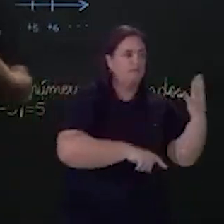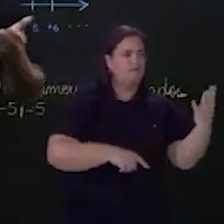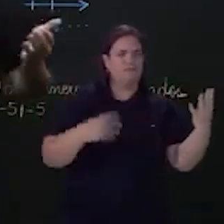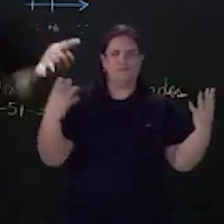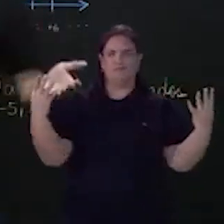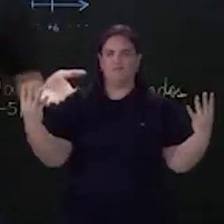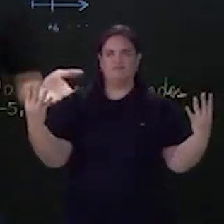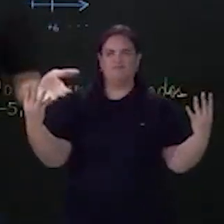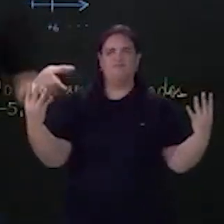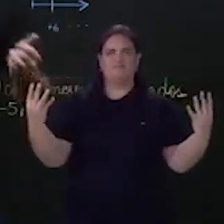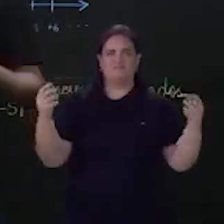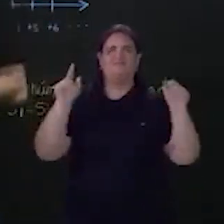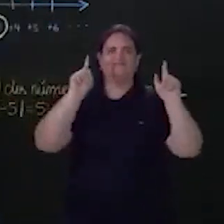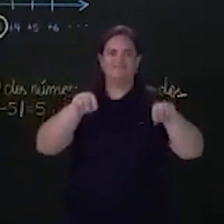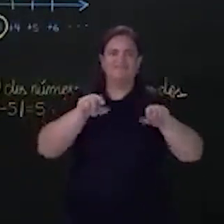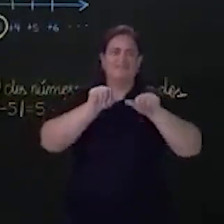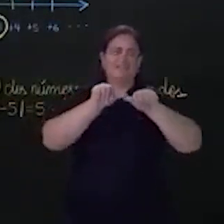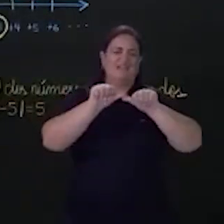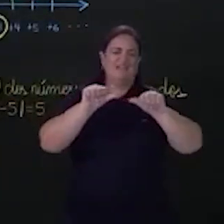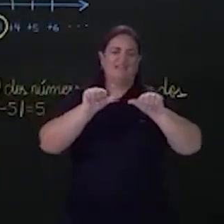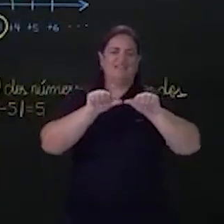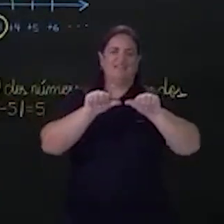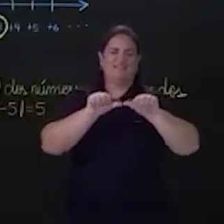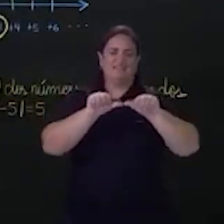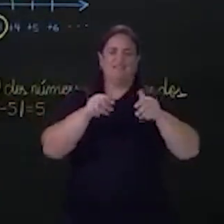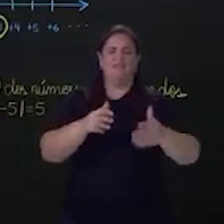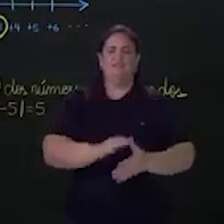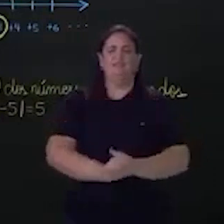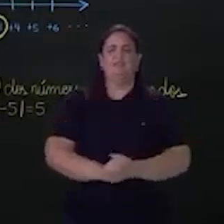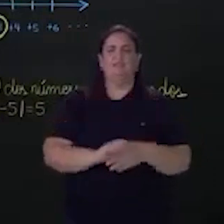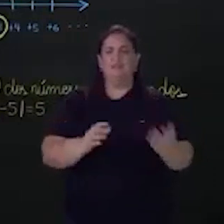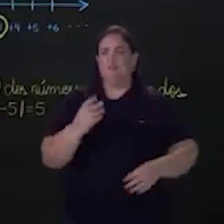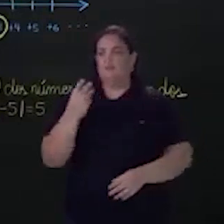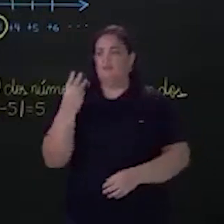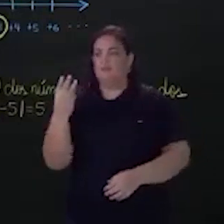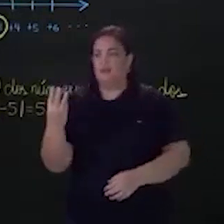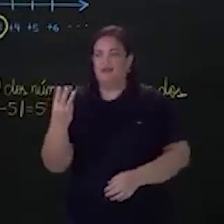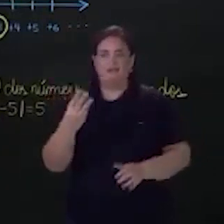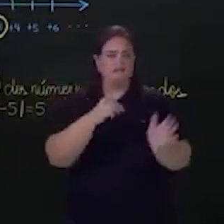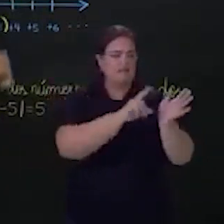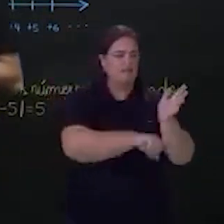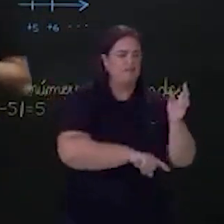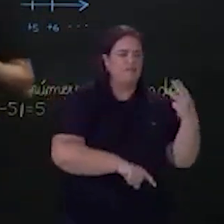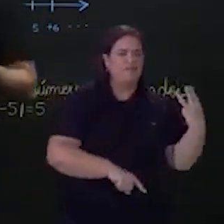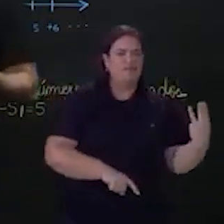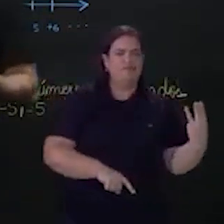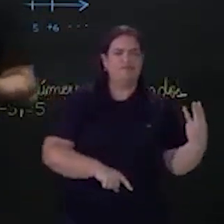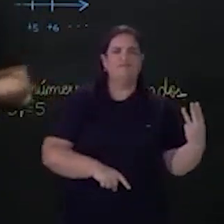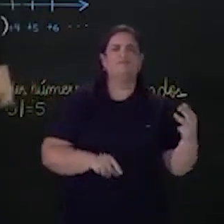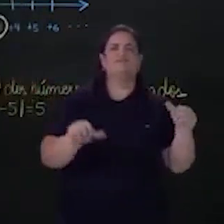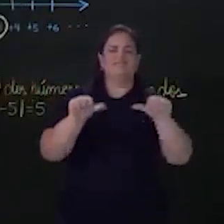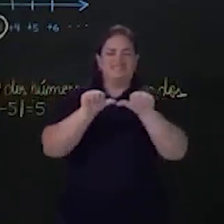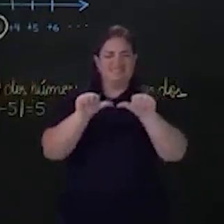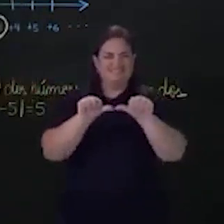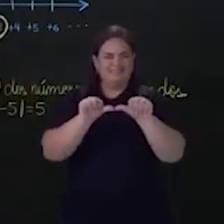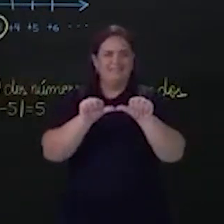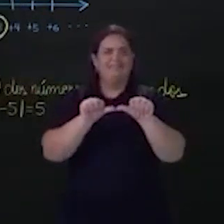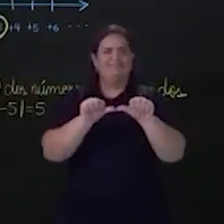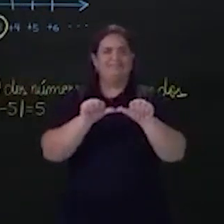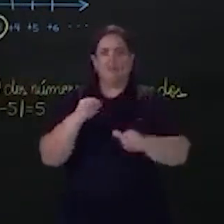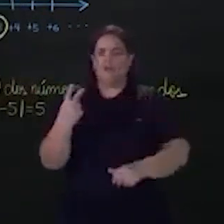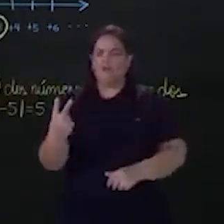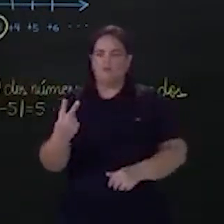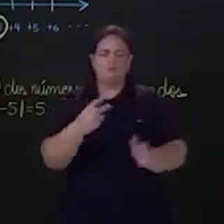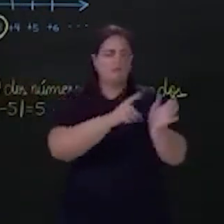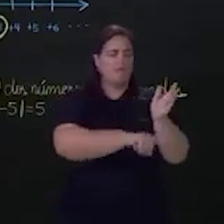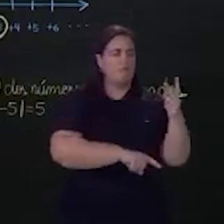negativo, são simétricos, tá? 3 e menos 3 também serão simétricos.